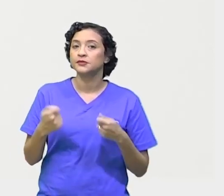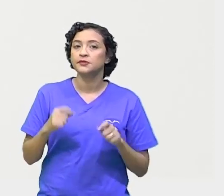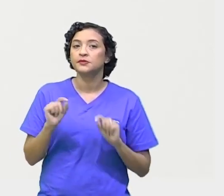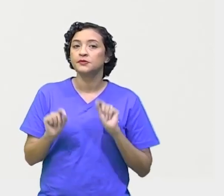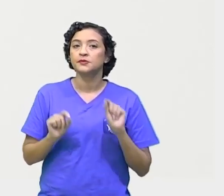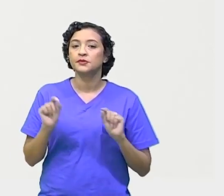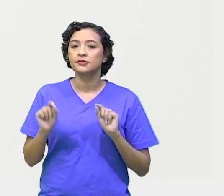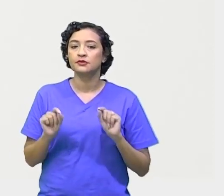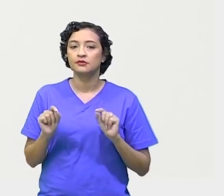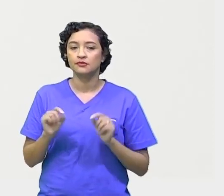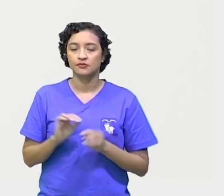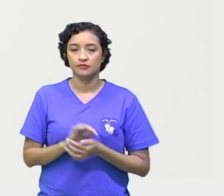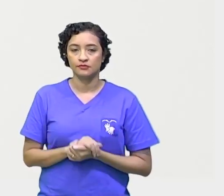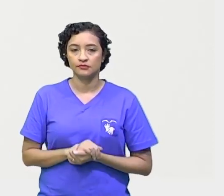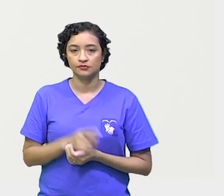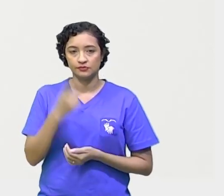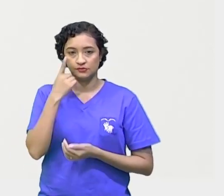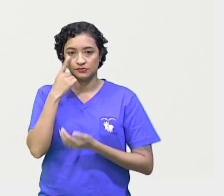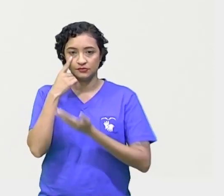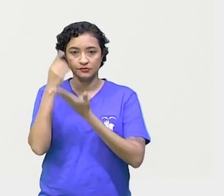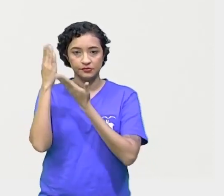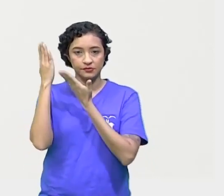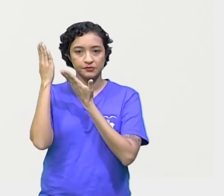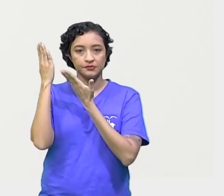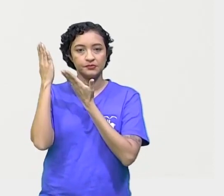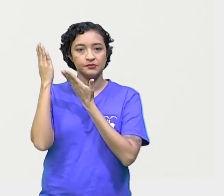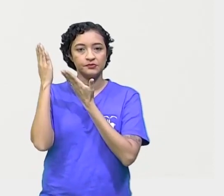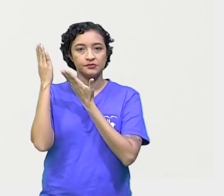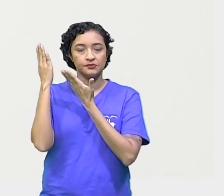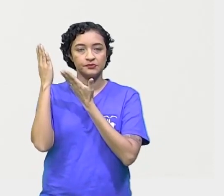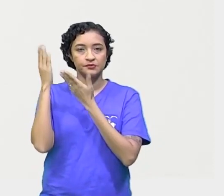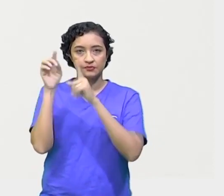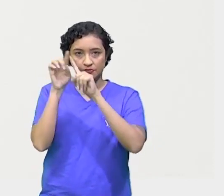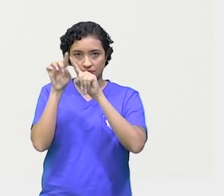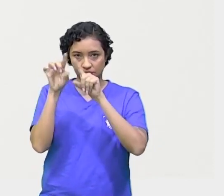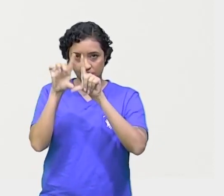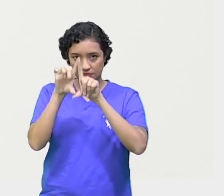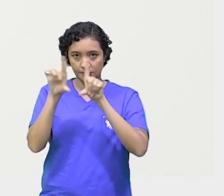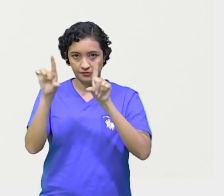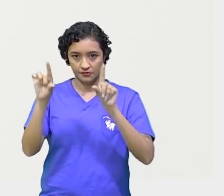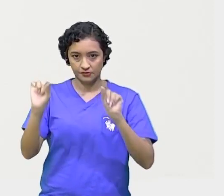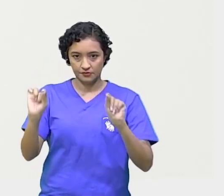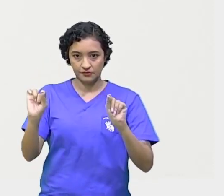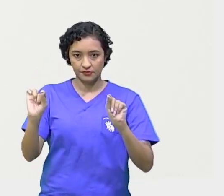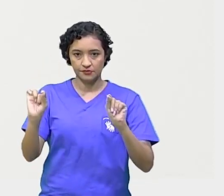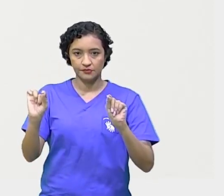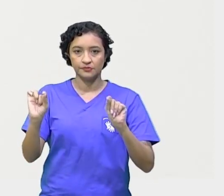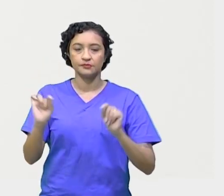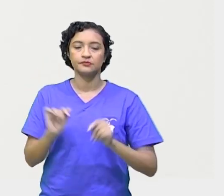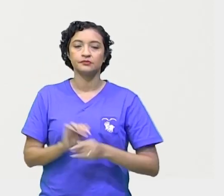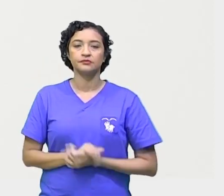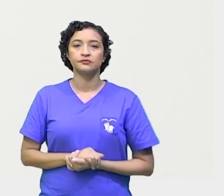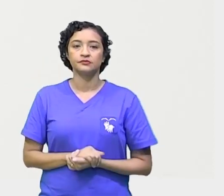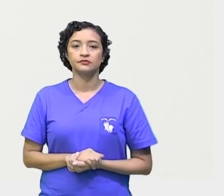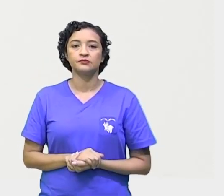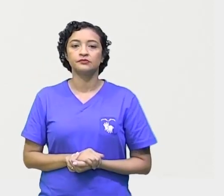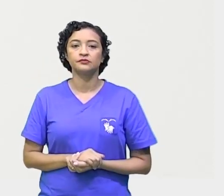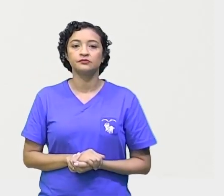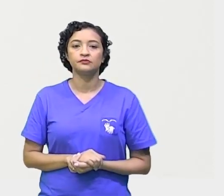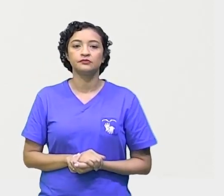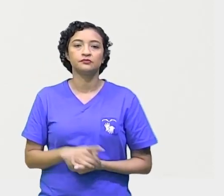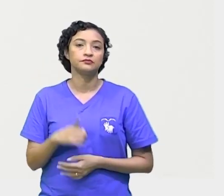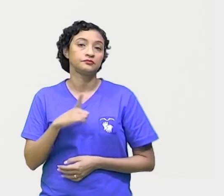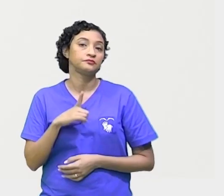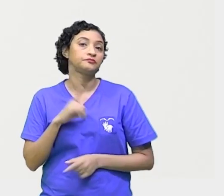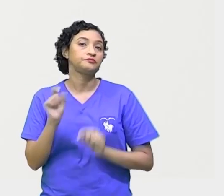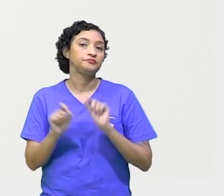aqui a peça bom você criar aqui a peça peça um retângulo não é verdade e ela possui o